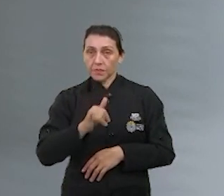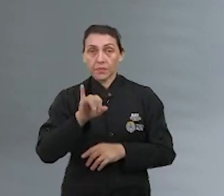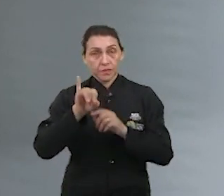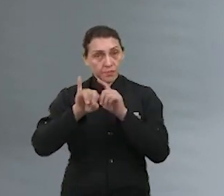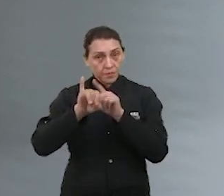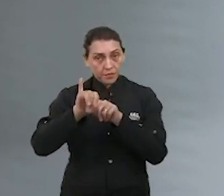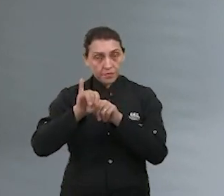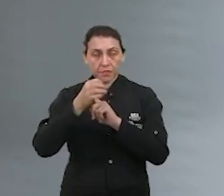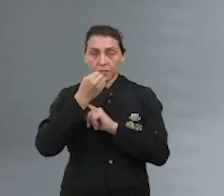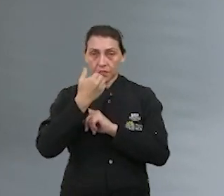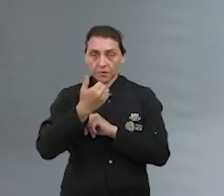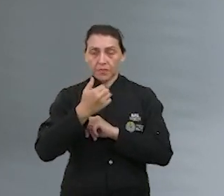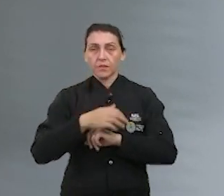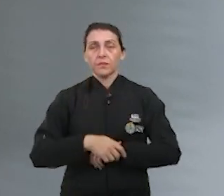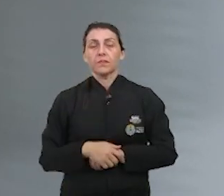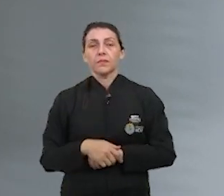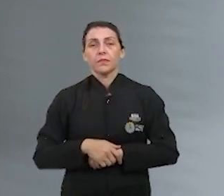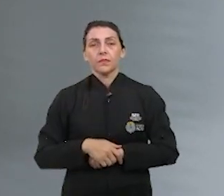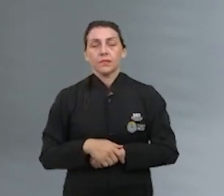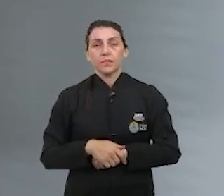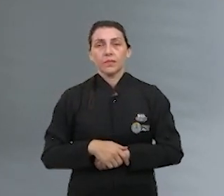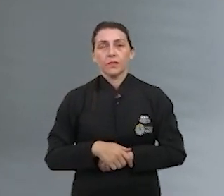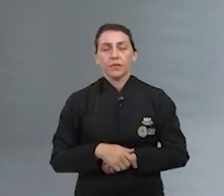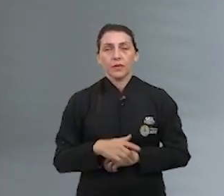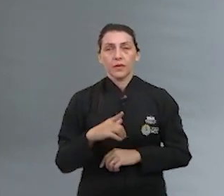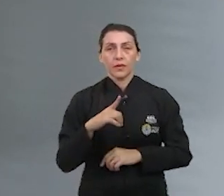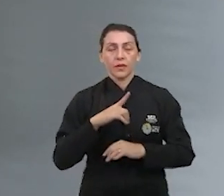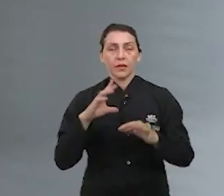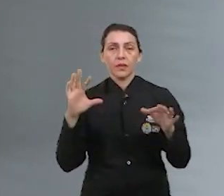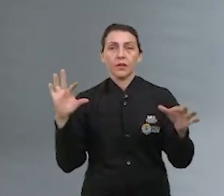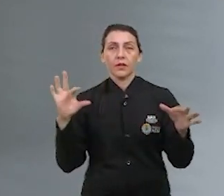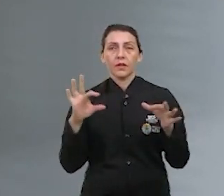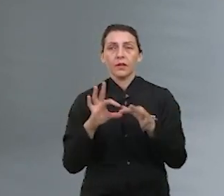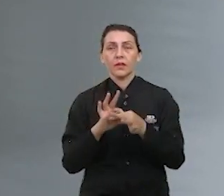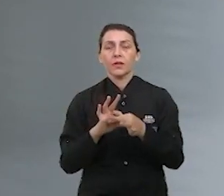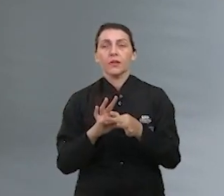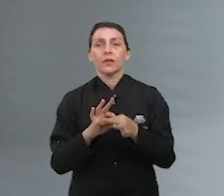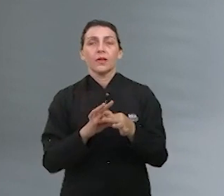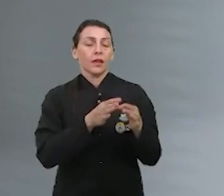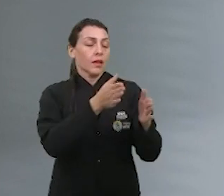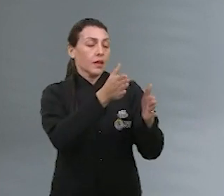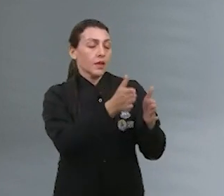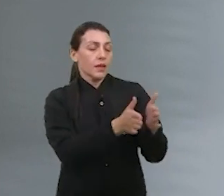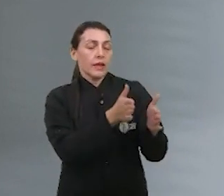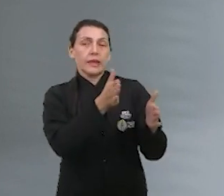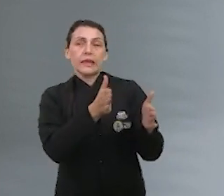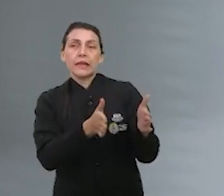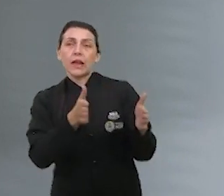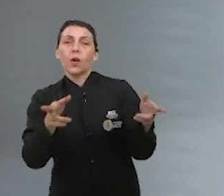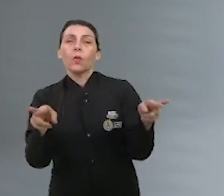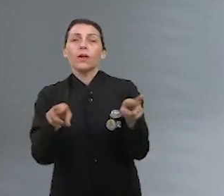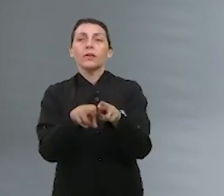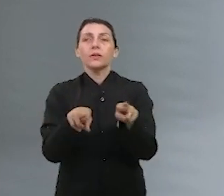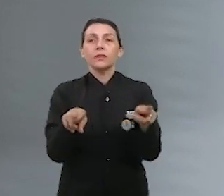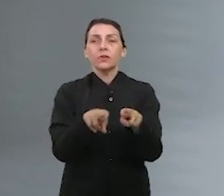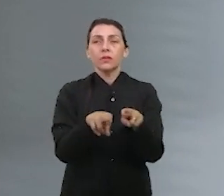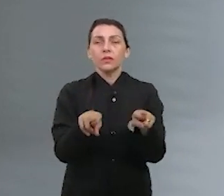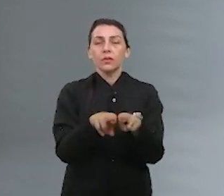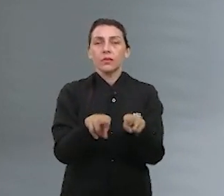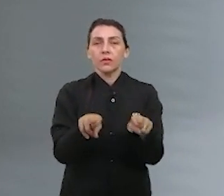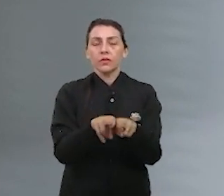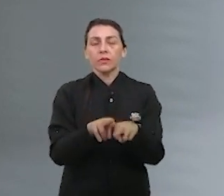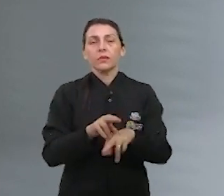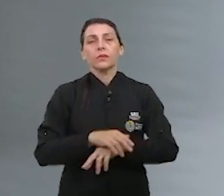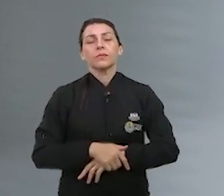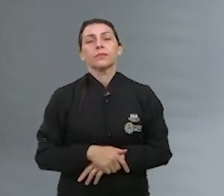I, tudo bem? Ele tem que ser ligado em série com o resistor, tá? Ele tem que ser